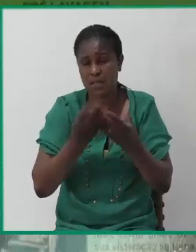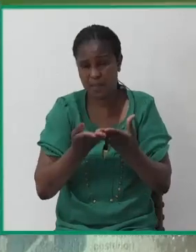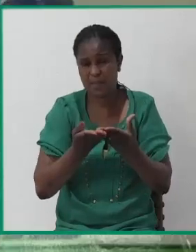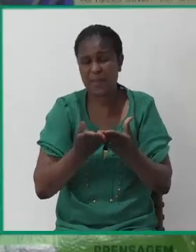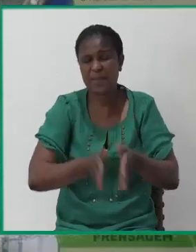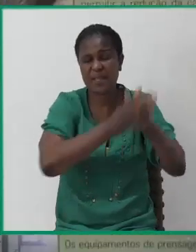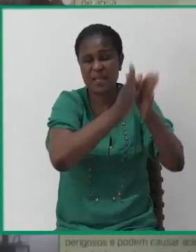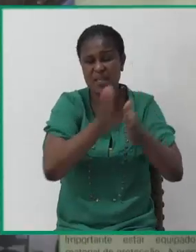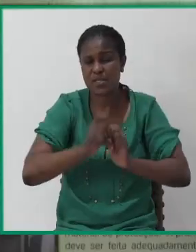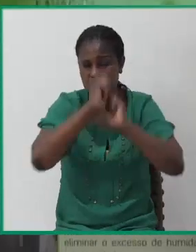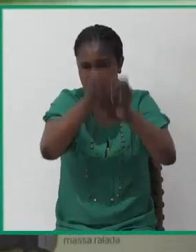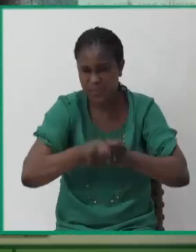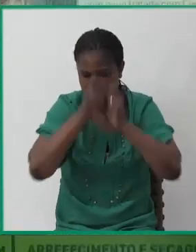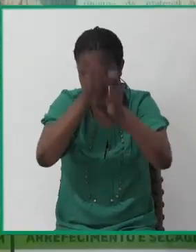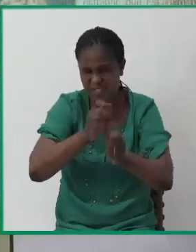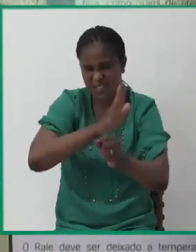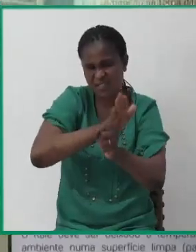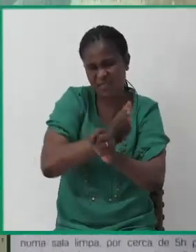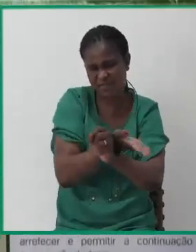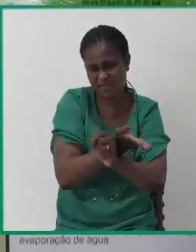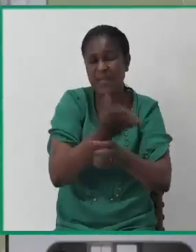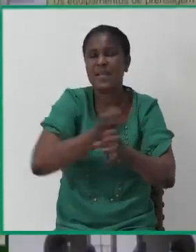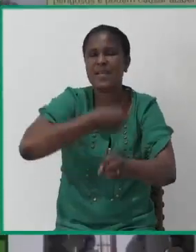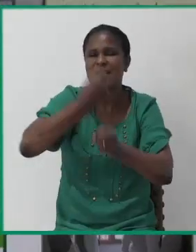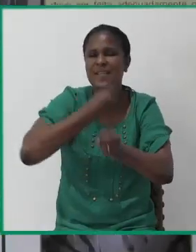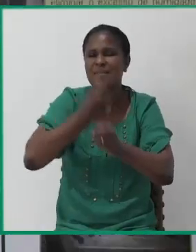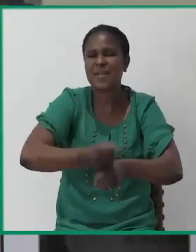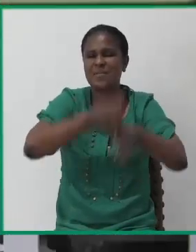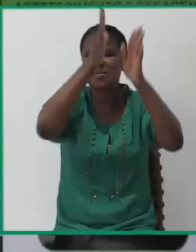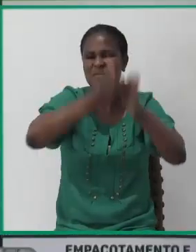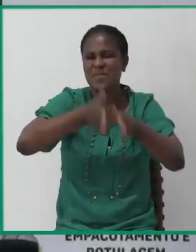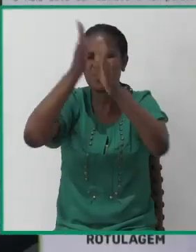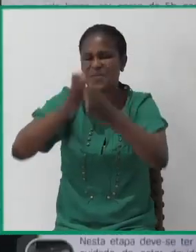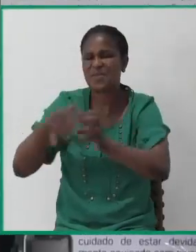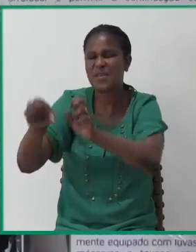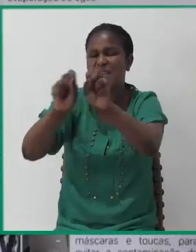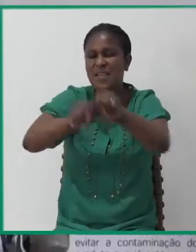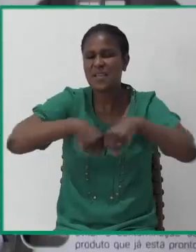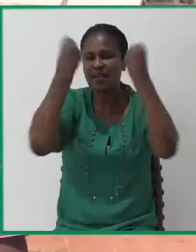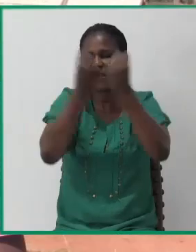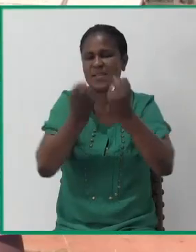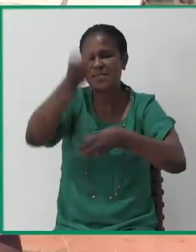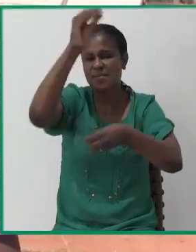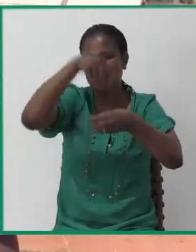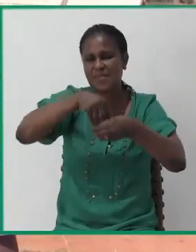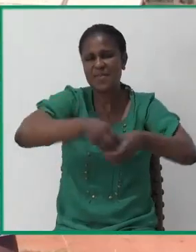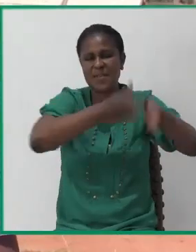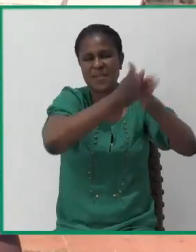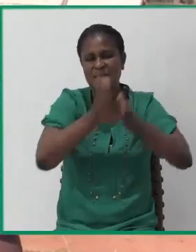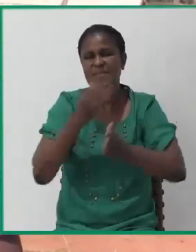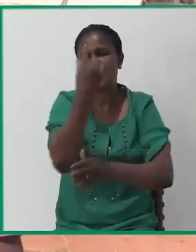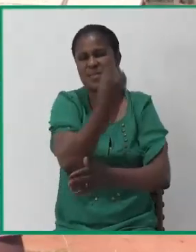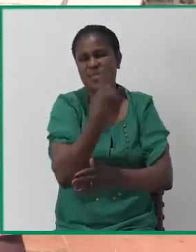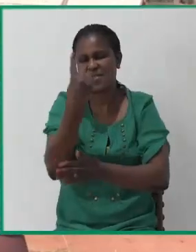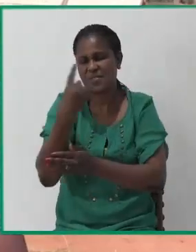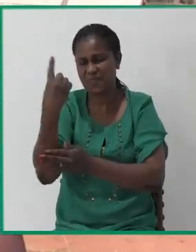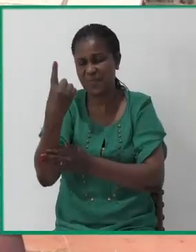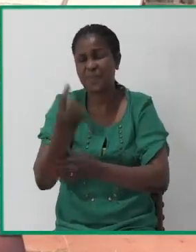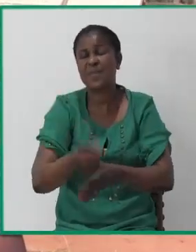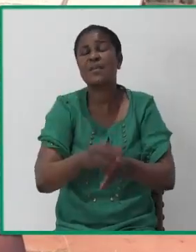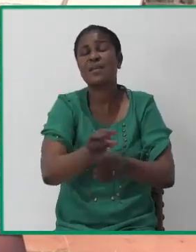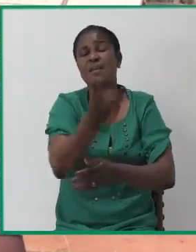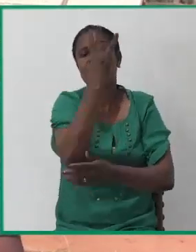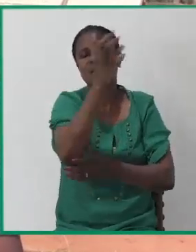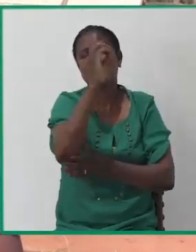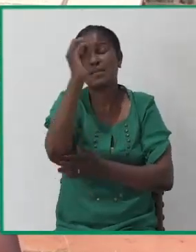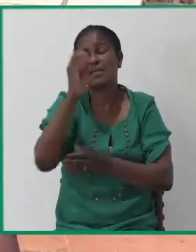relação aos produtores de mandioca, trabalhamos com produtores associados e produtores individuais e treinamos